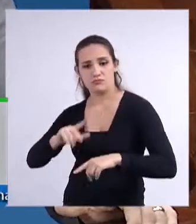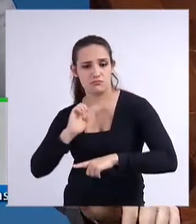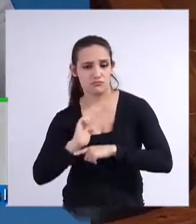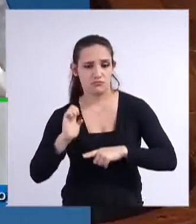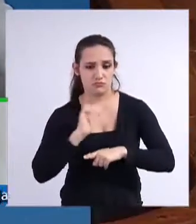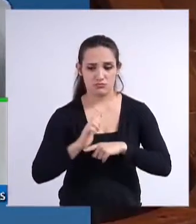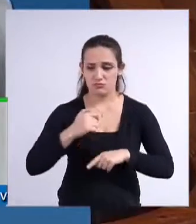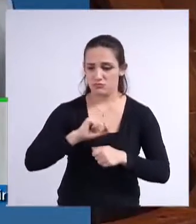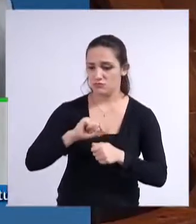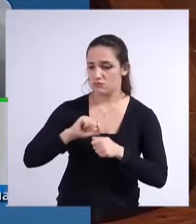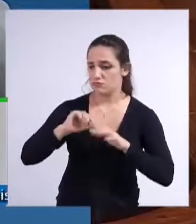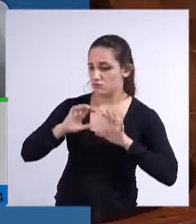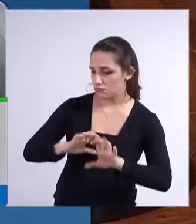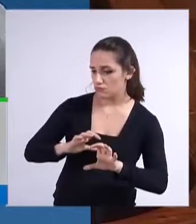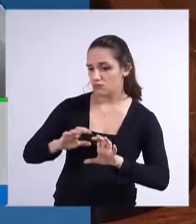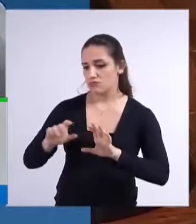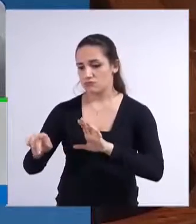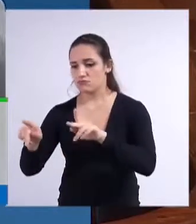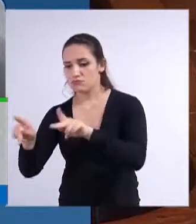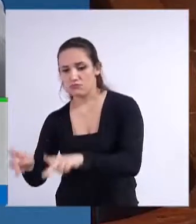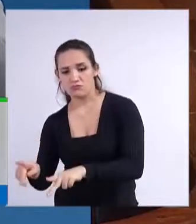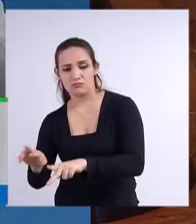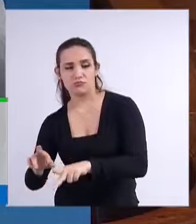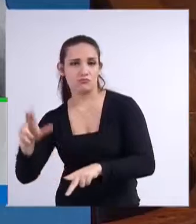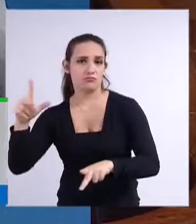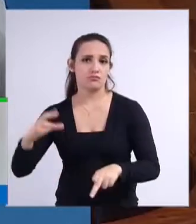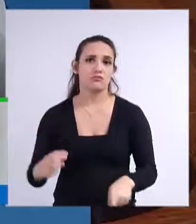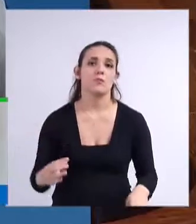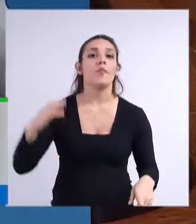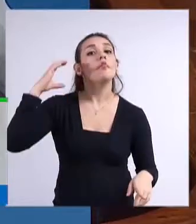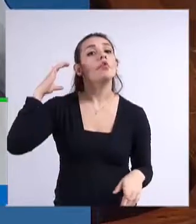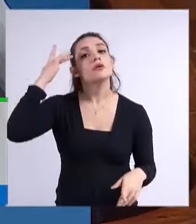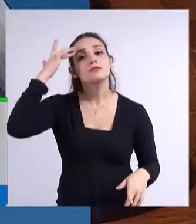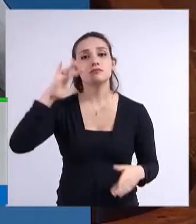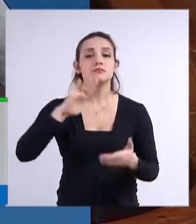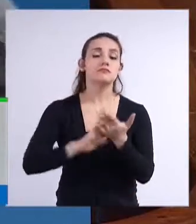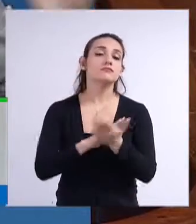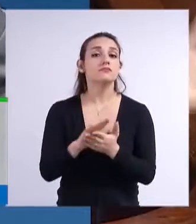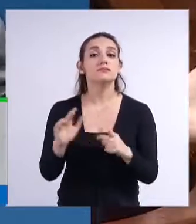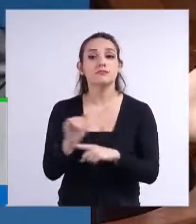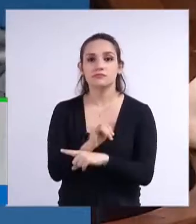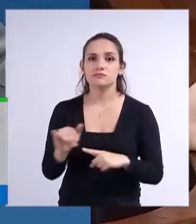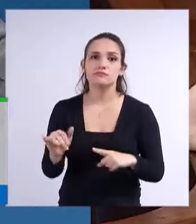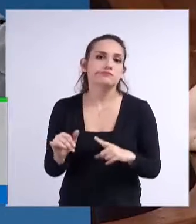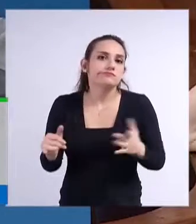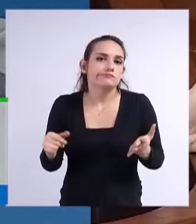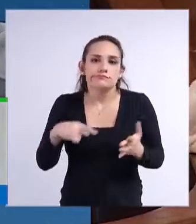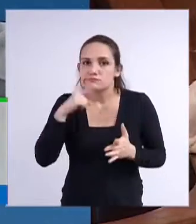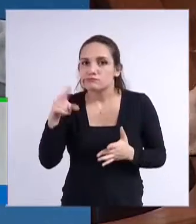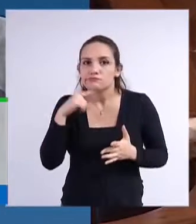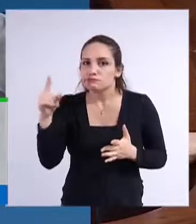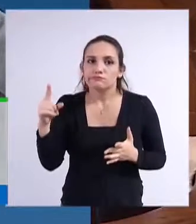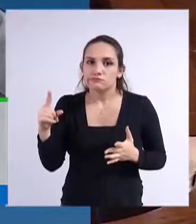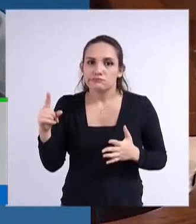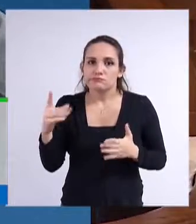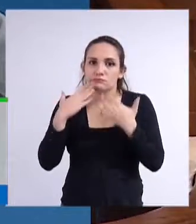a população à parte ou fora dessa estratégia, o resultado vai ser muito menor.